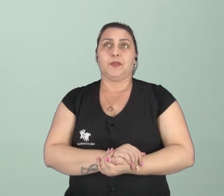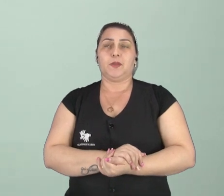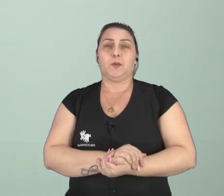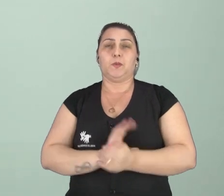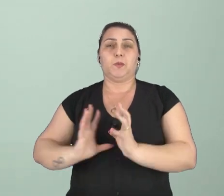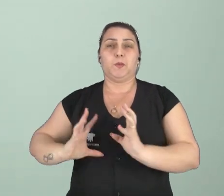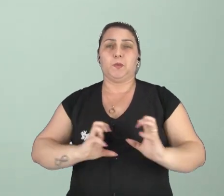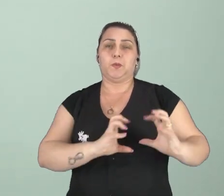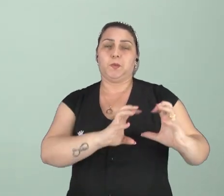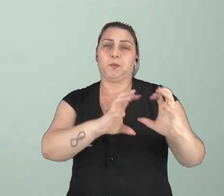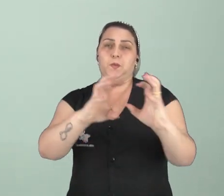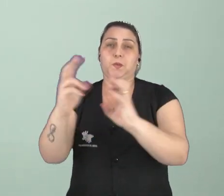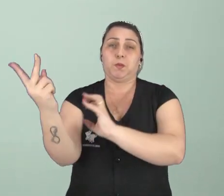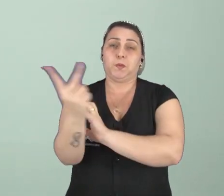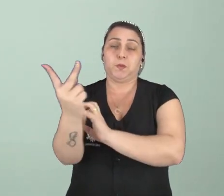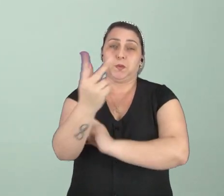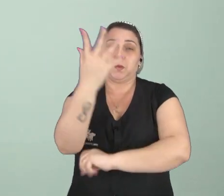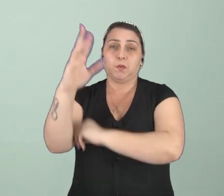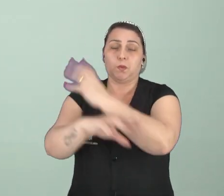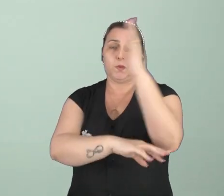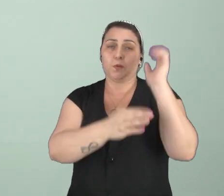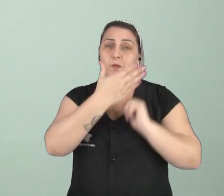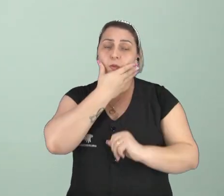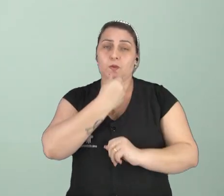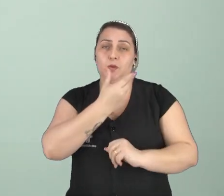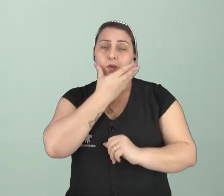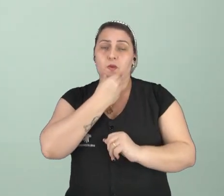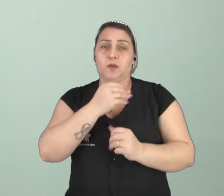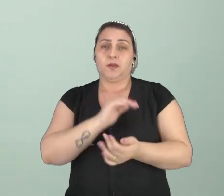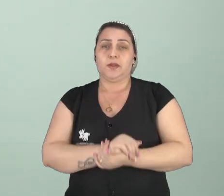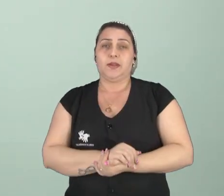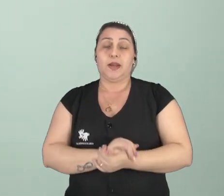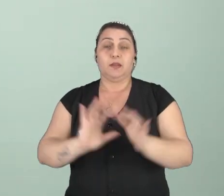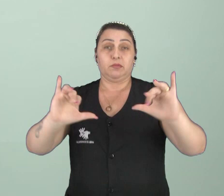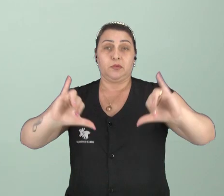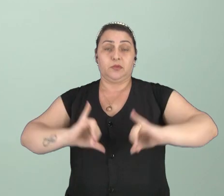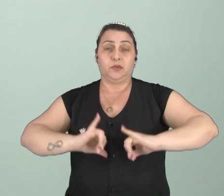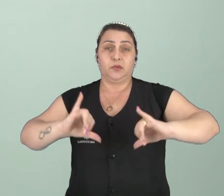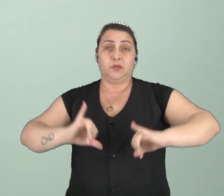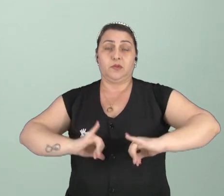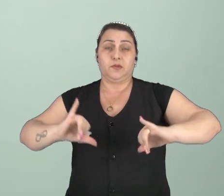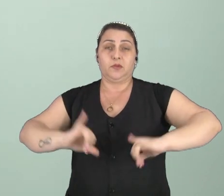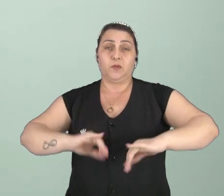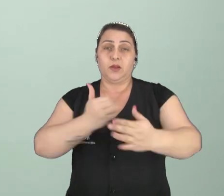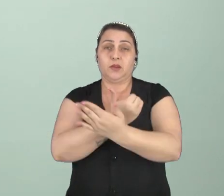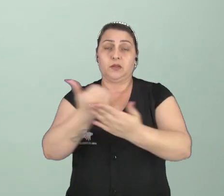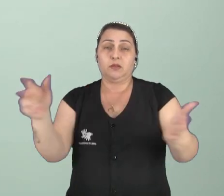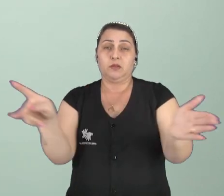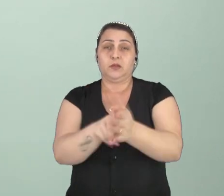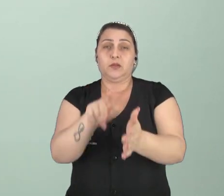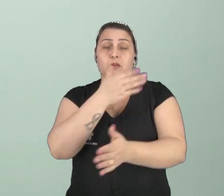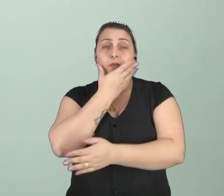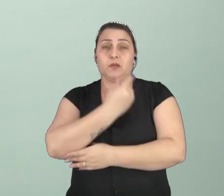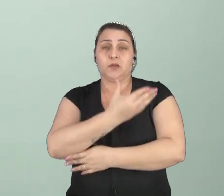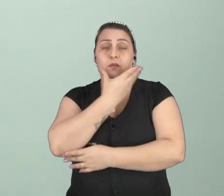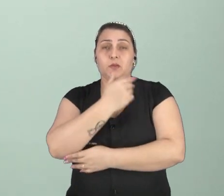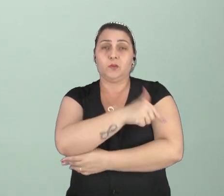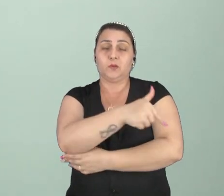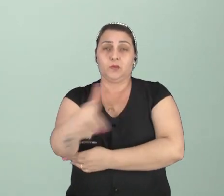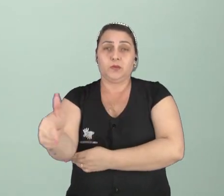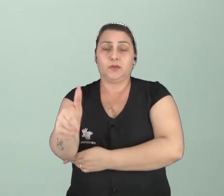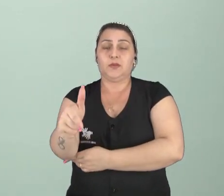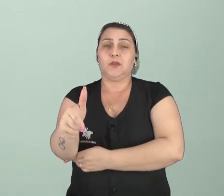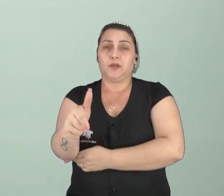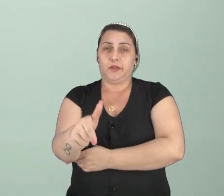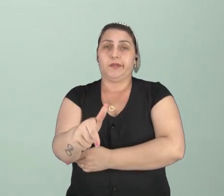conflito principal nisso que a gente está abordando é que a natureza ela não é inesgotável, certo? Não tem uma